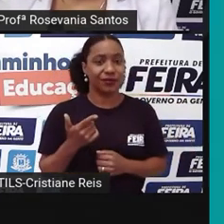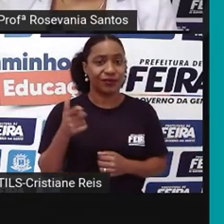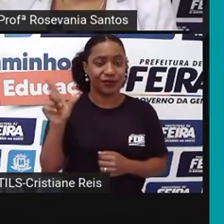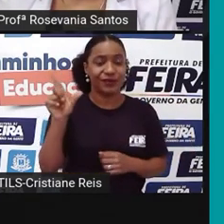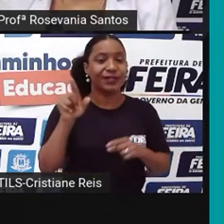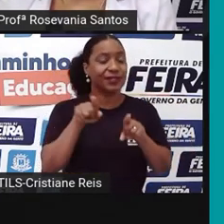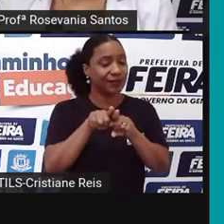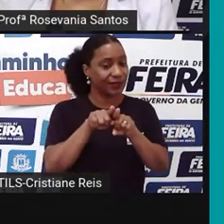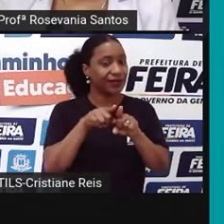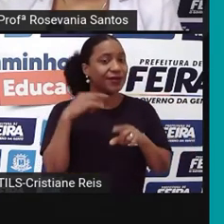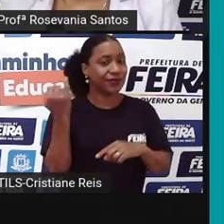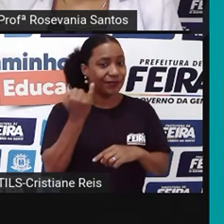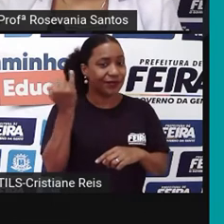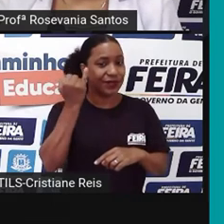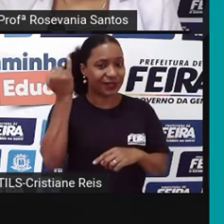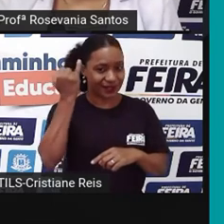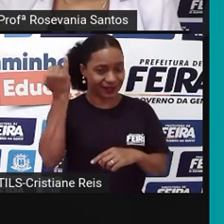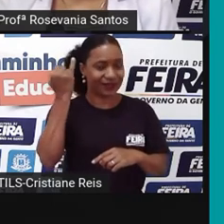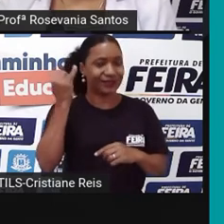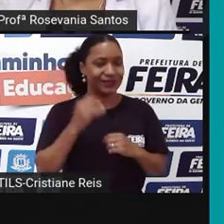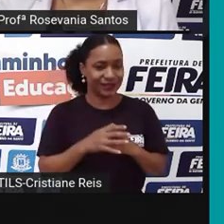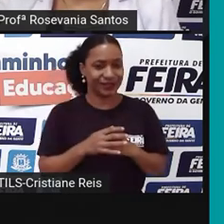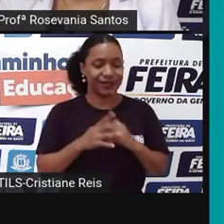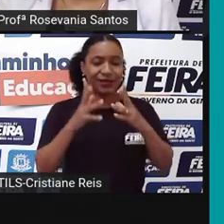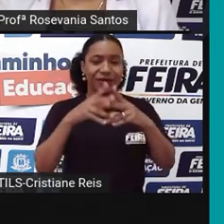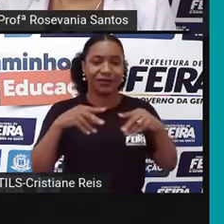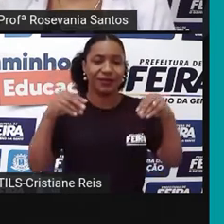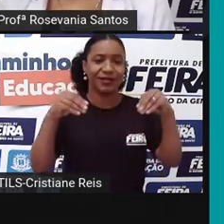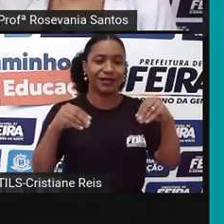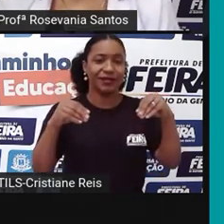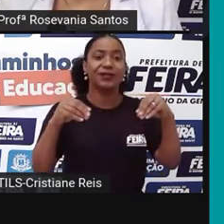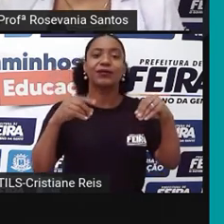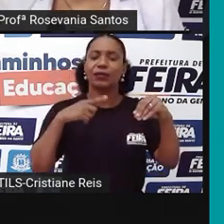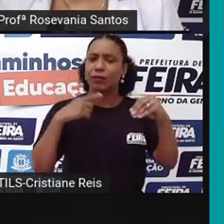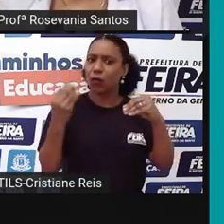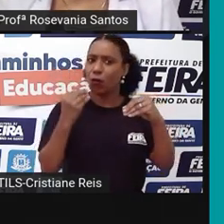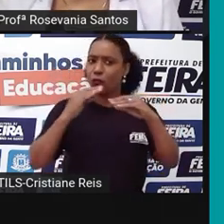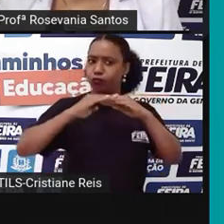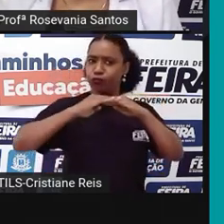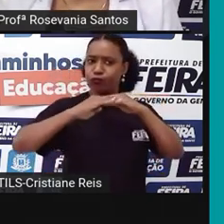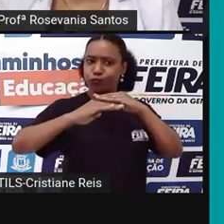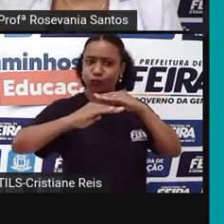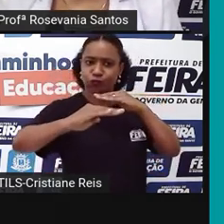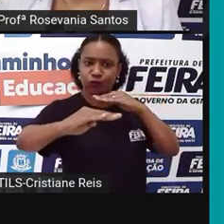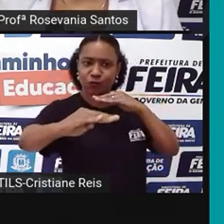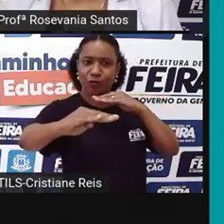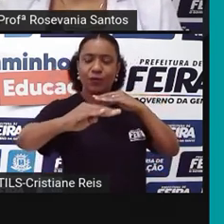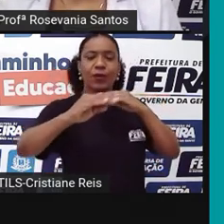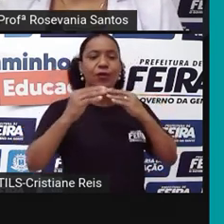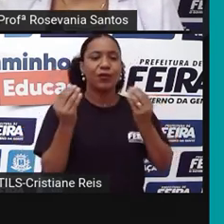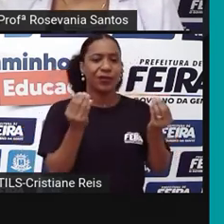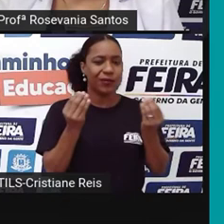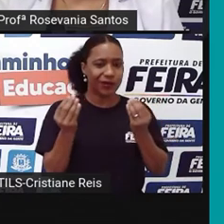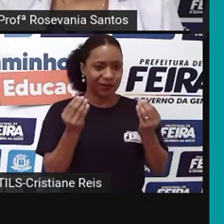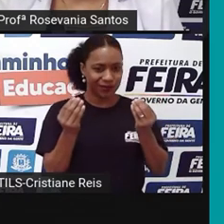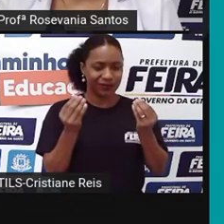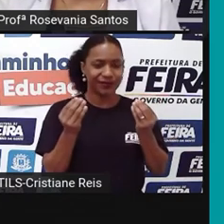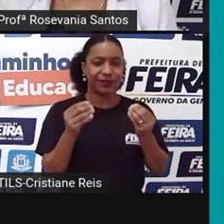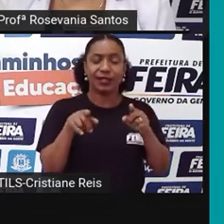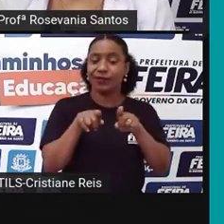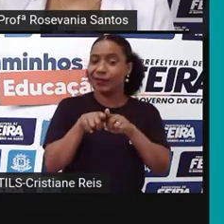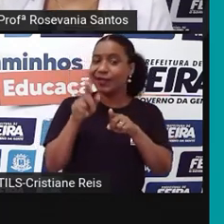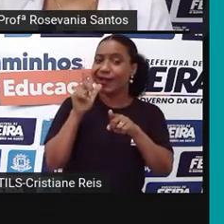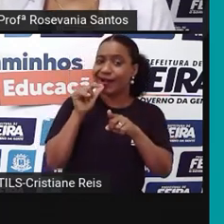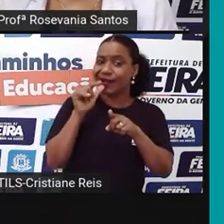chamar a atenção é a altura desse terreno, né, o relevo e a hidrografia, que está intimamente, né, ligado um com o